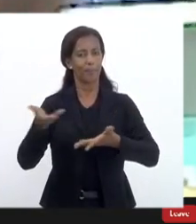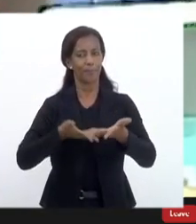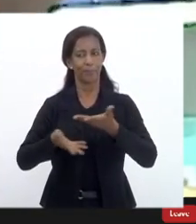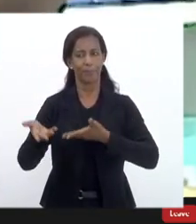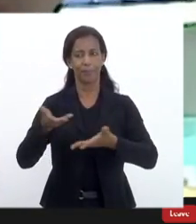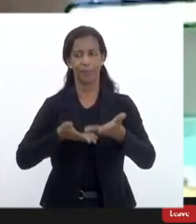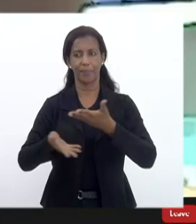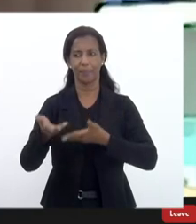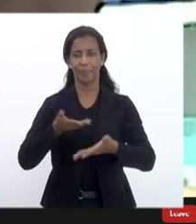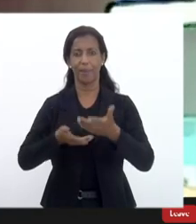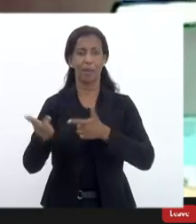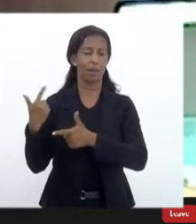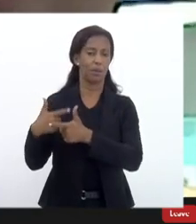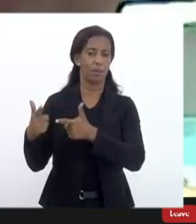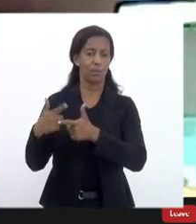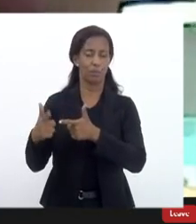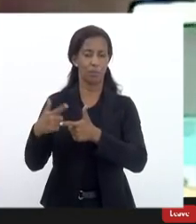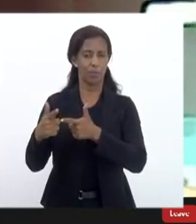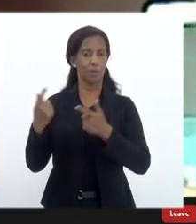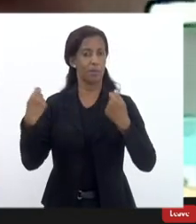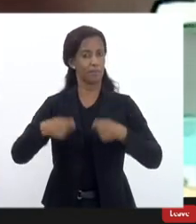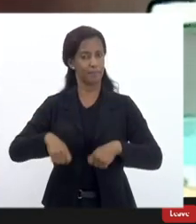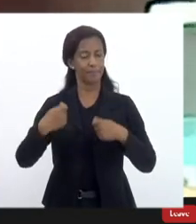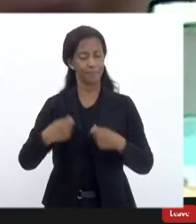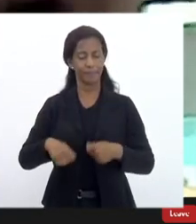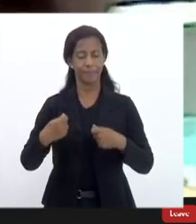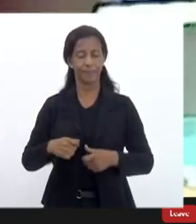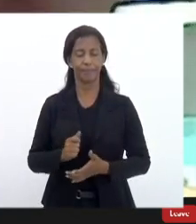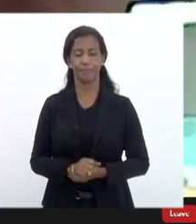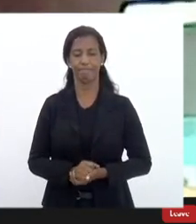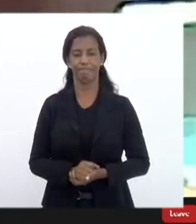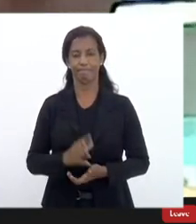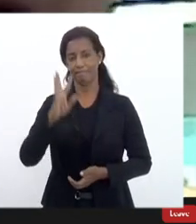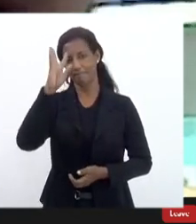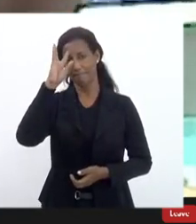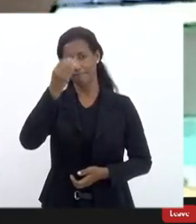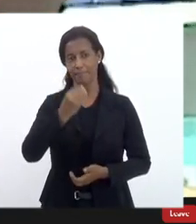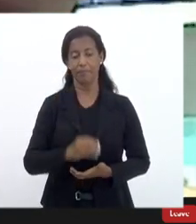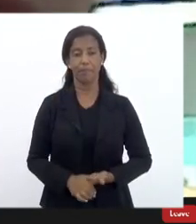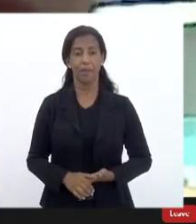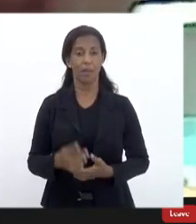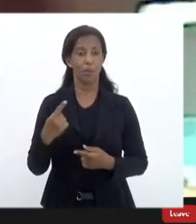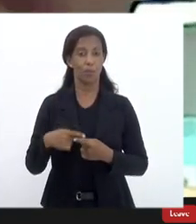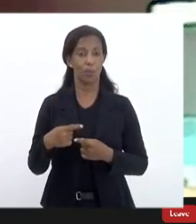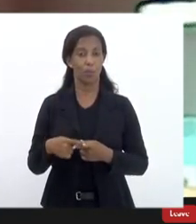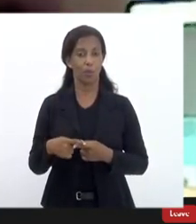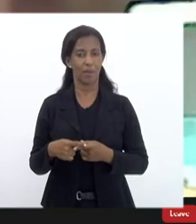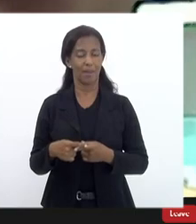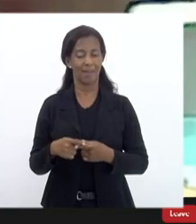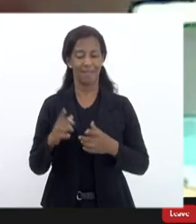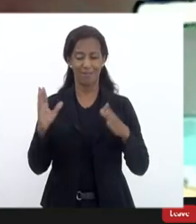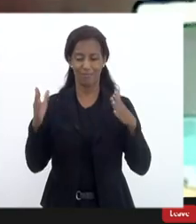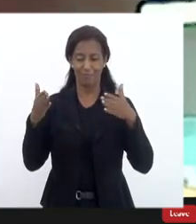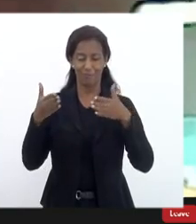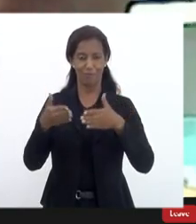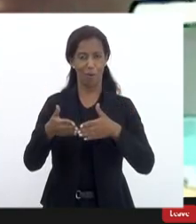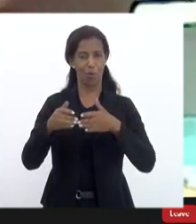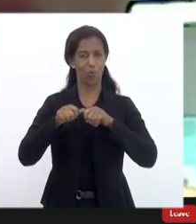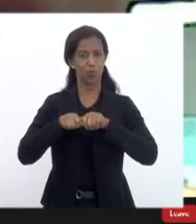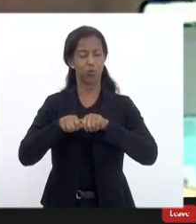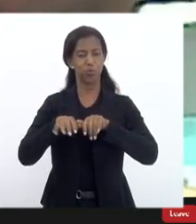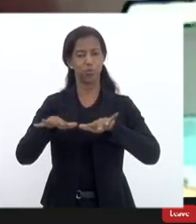compartilhadas, é um problema que precisamos dar conta, porque este é um foco de